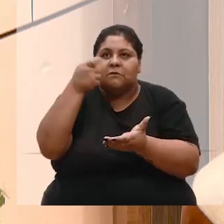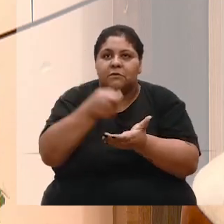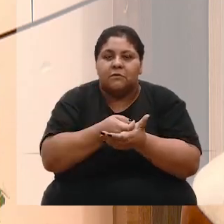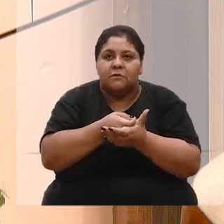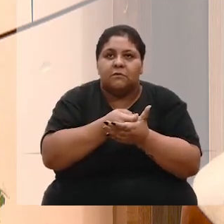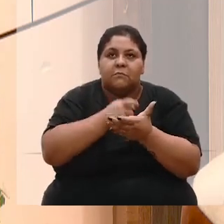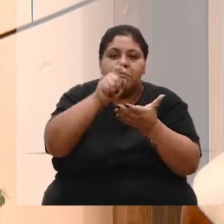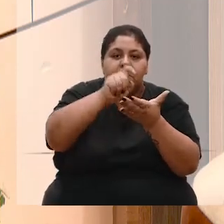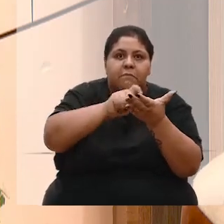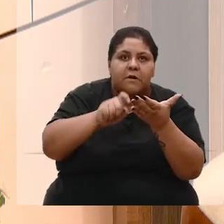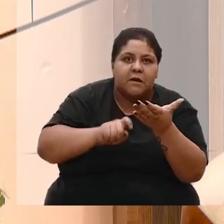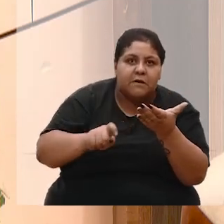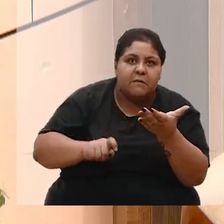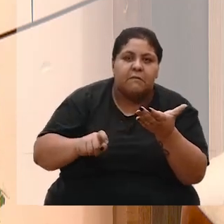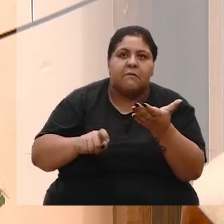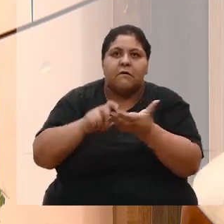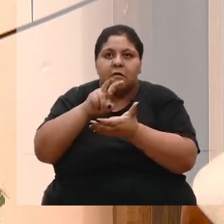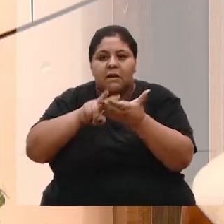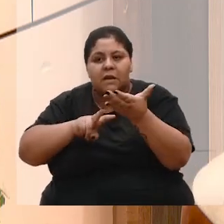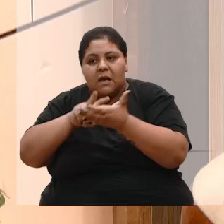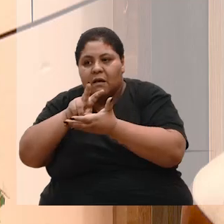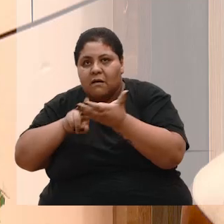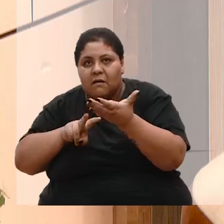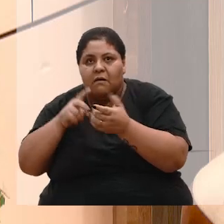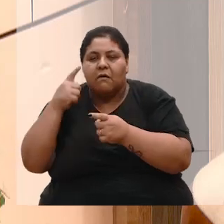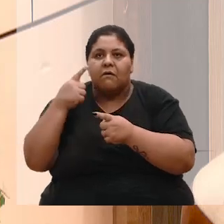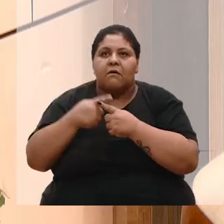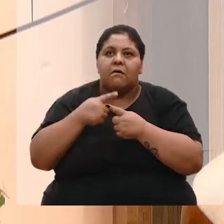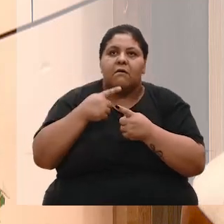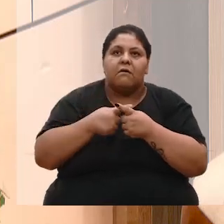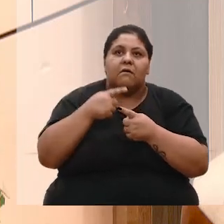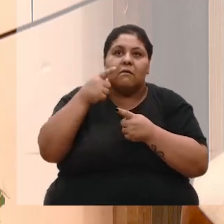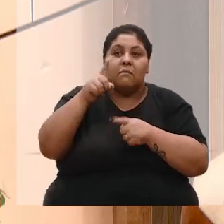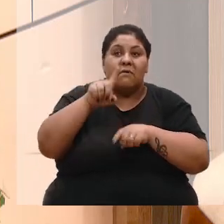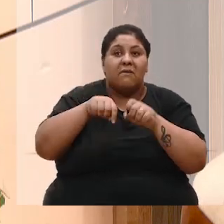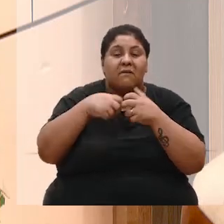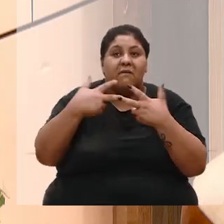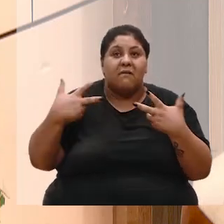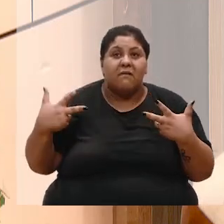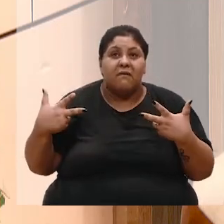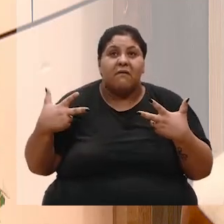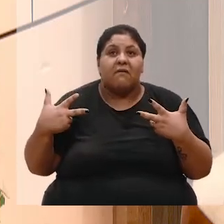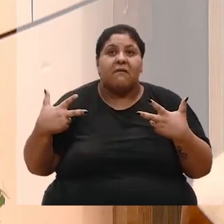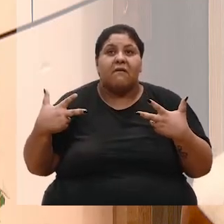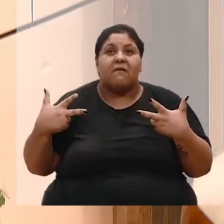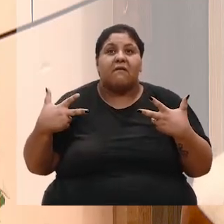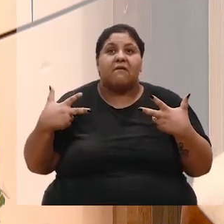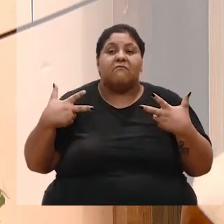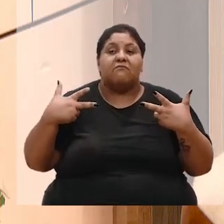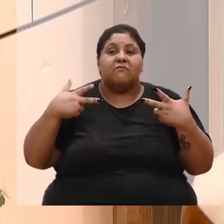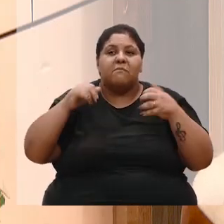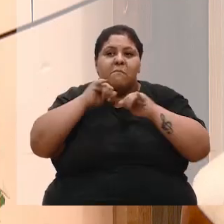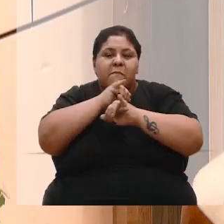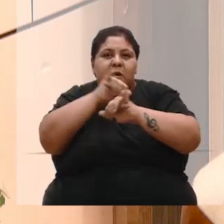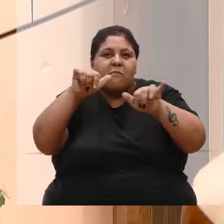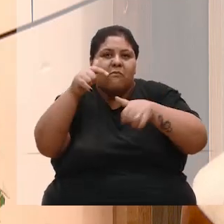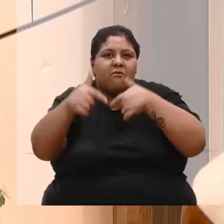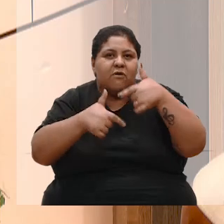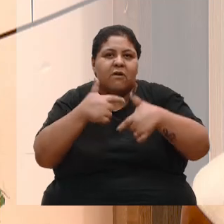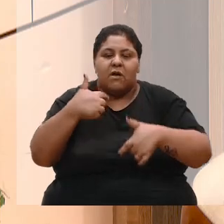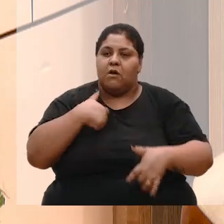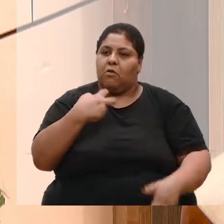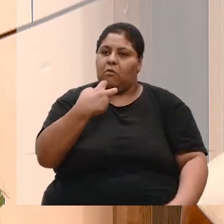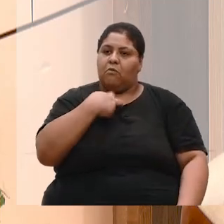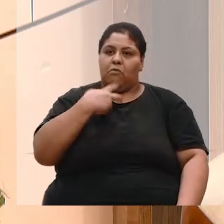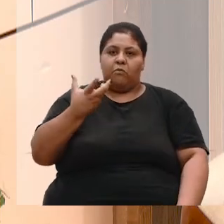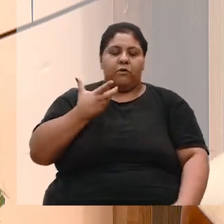imprimir, possam ler, sabe? Porque isso aí é um material de ampliação de trabalho. Não posso eu querer